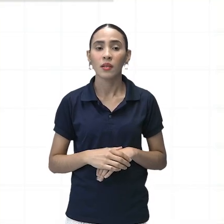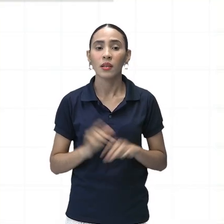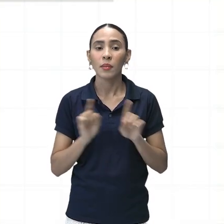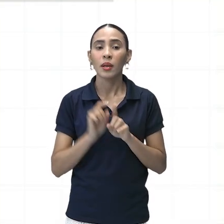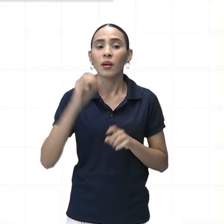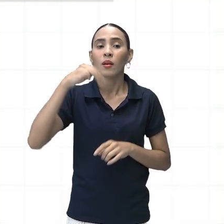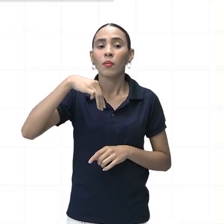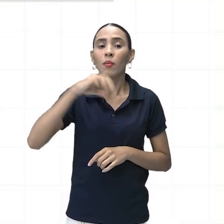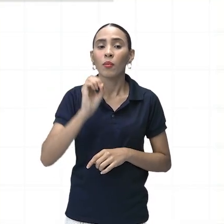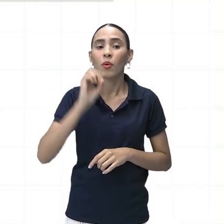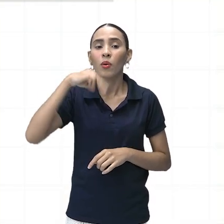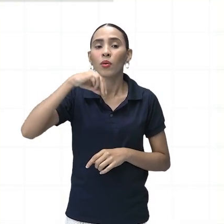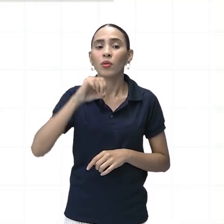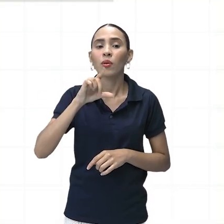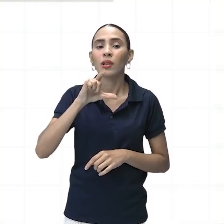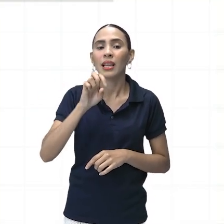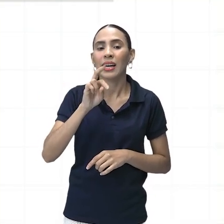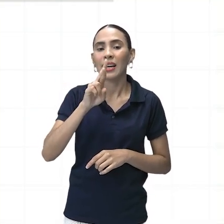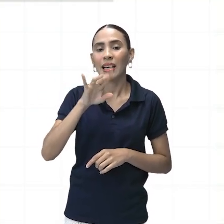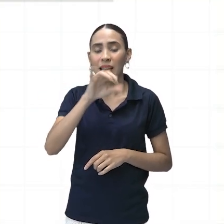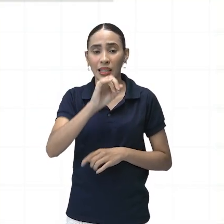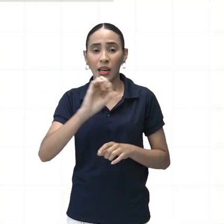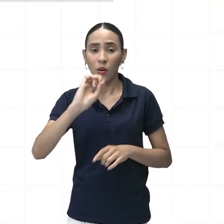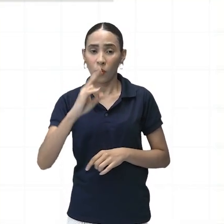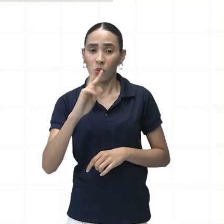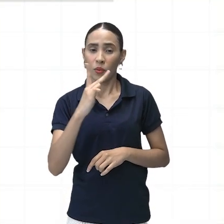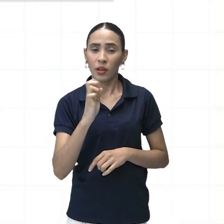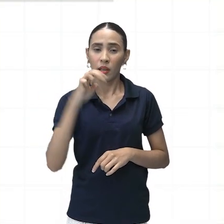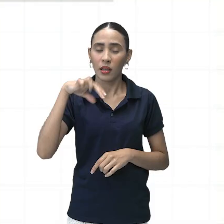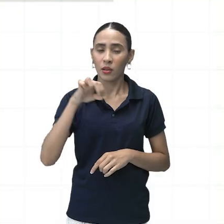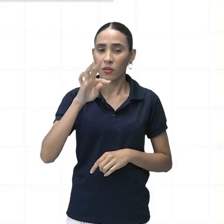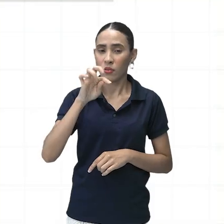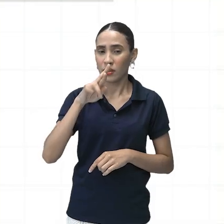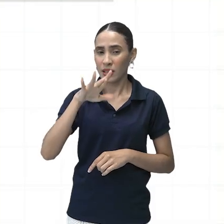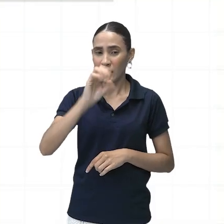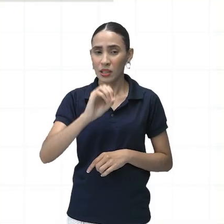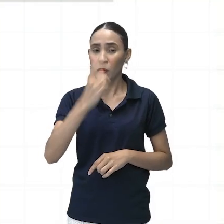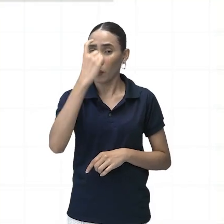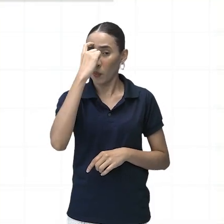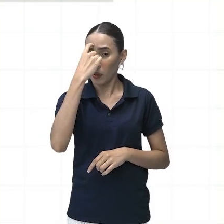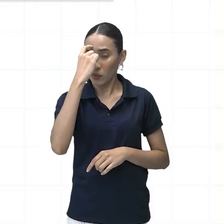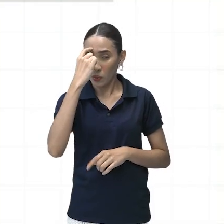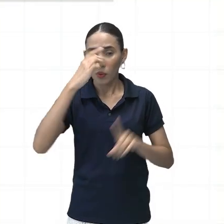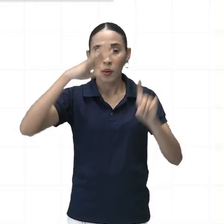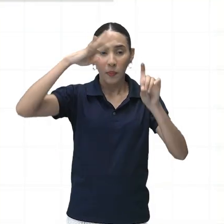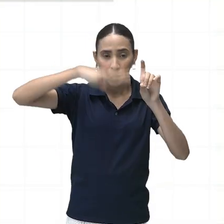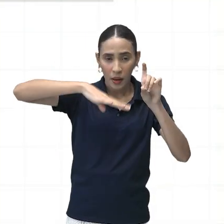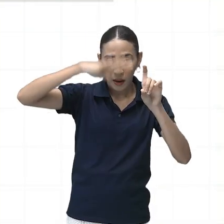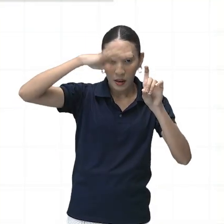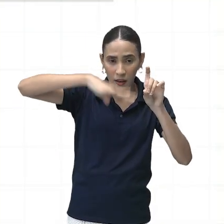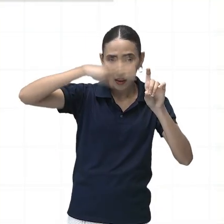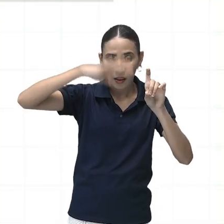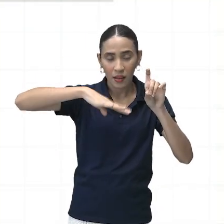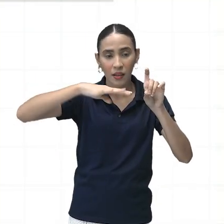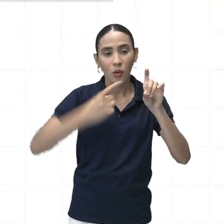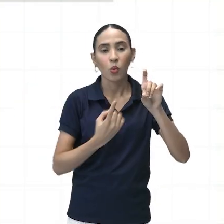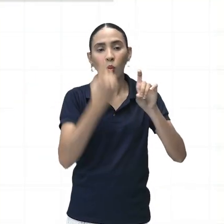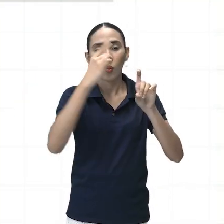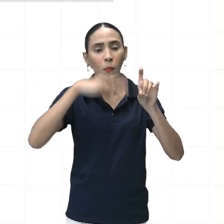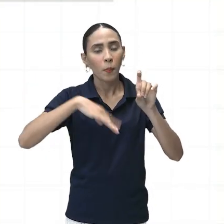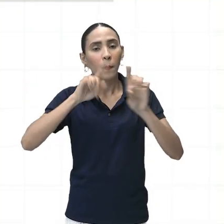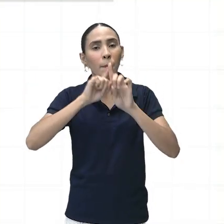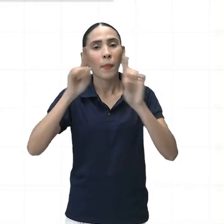monolatria ou enoteísmo na prática. Os hindus geralmente adoram um deus, mas reconhecem que existem inúmeros